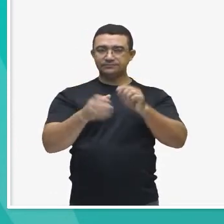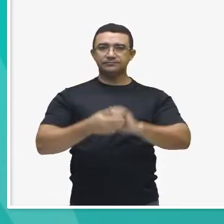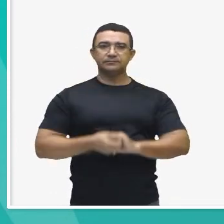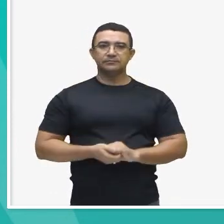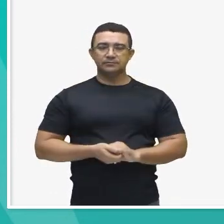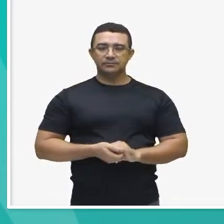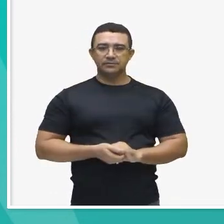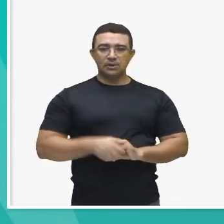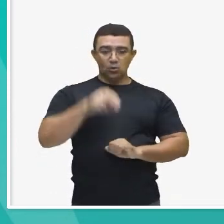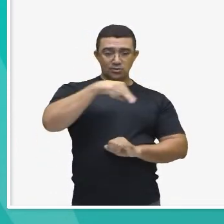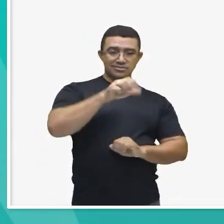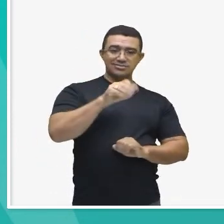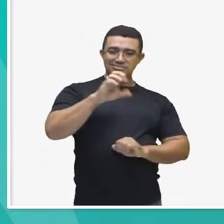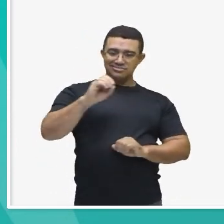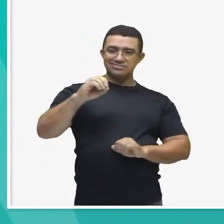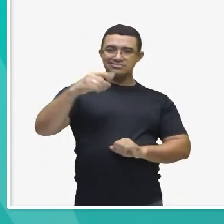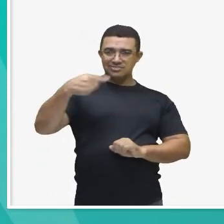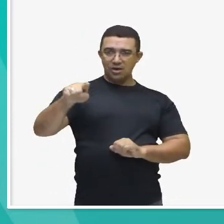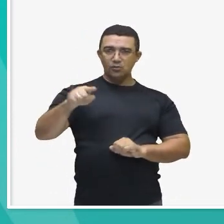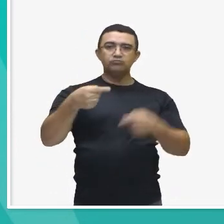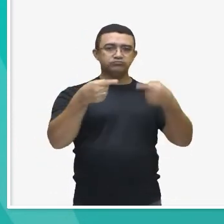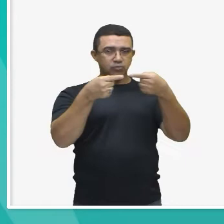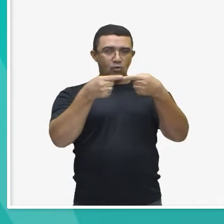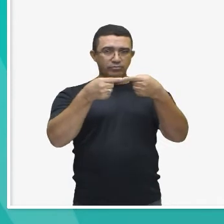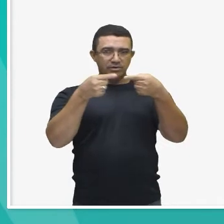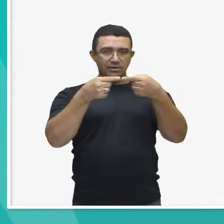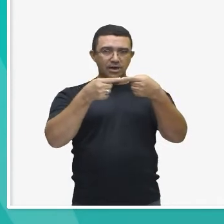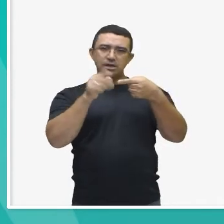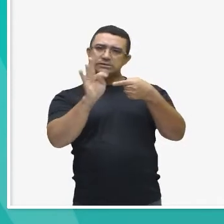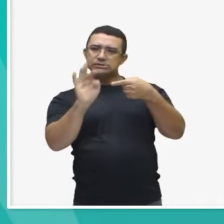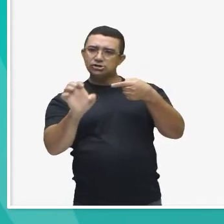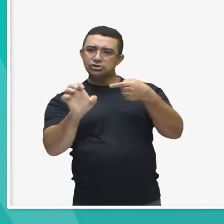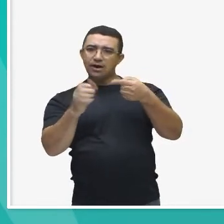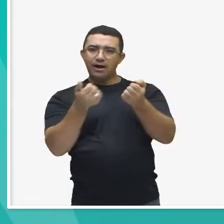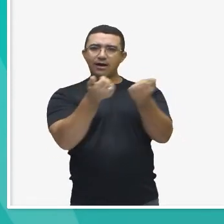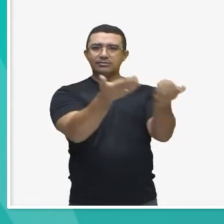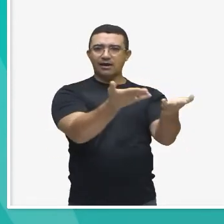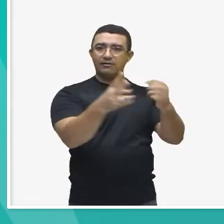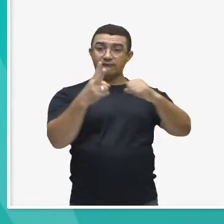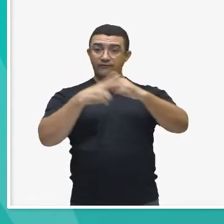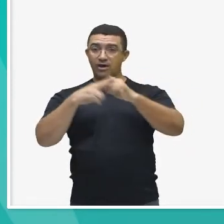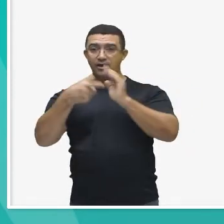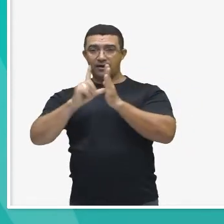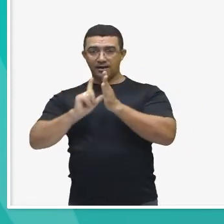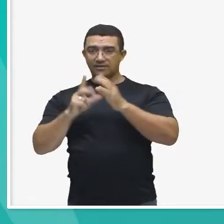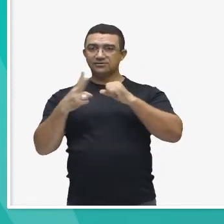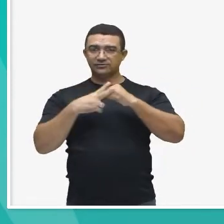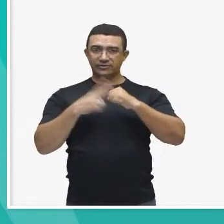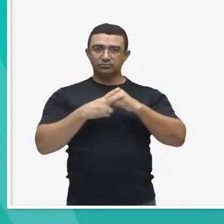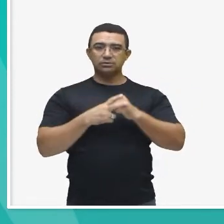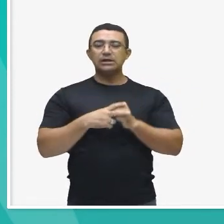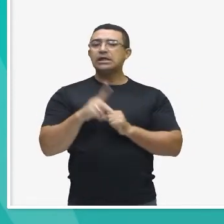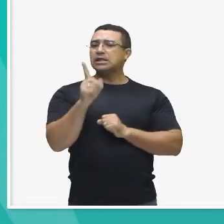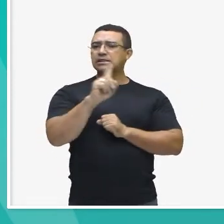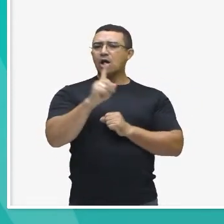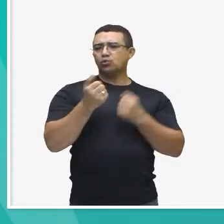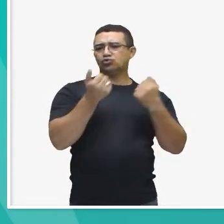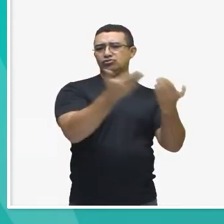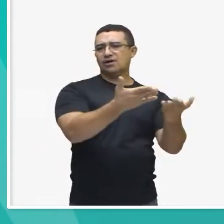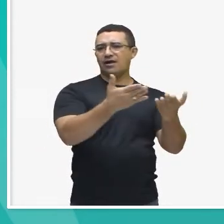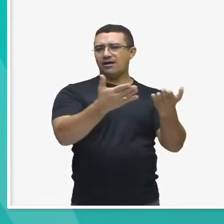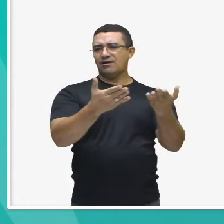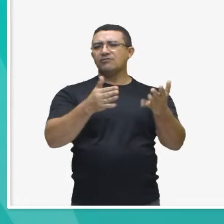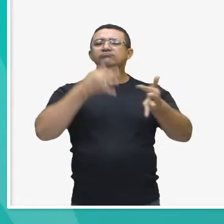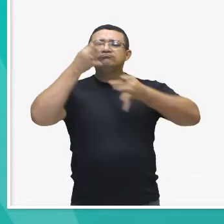atrai o pronome para antes do verbo darei. Te darei, não te darei, ó. Não te darei flores, não